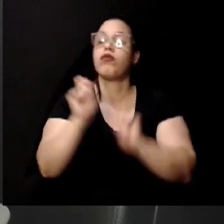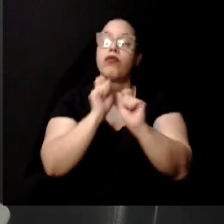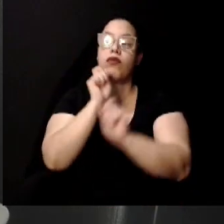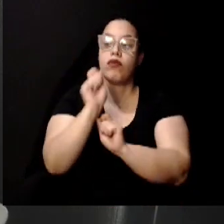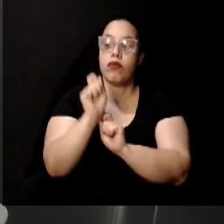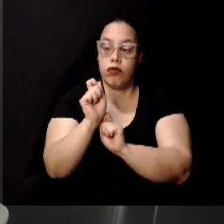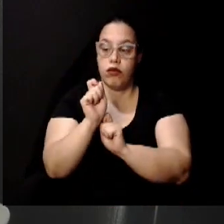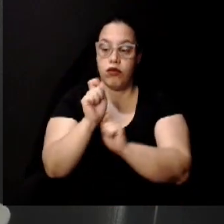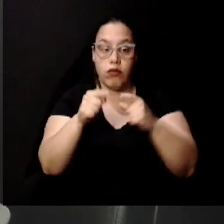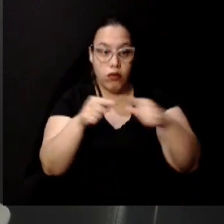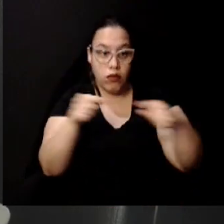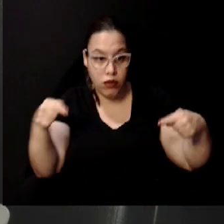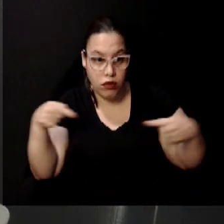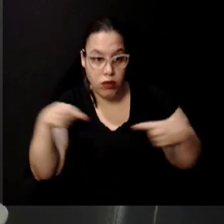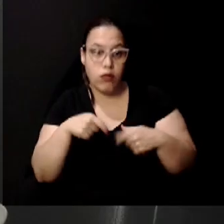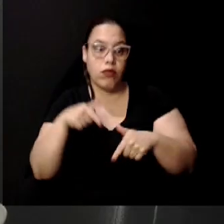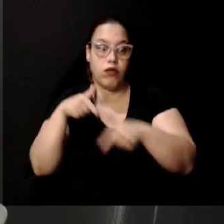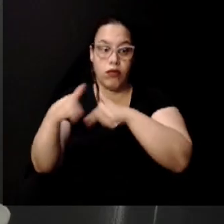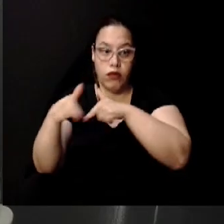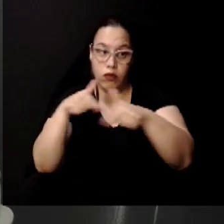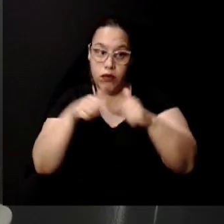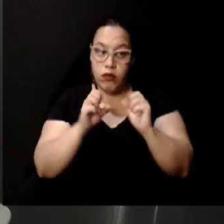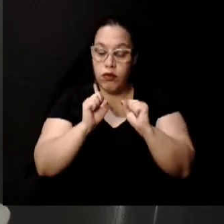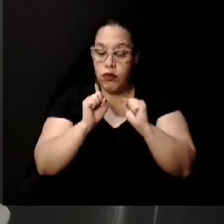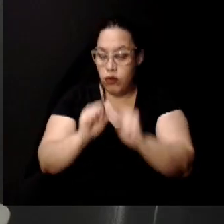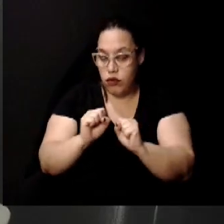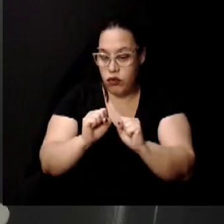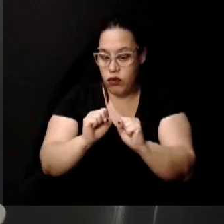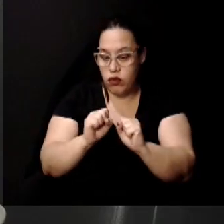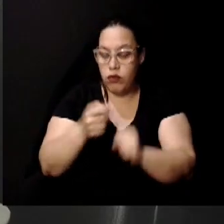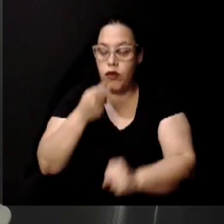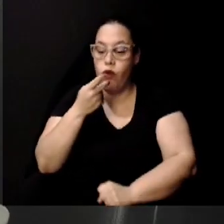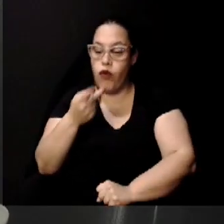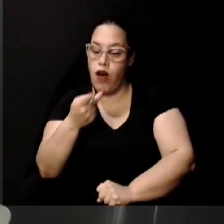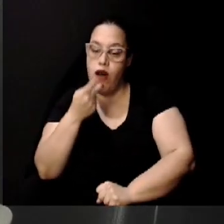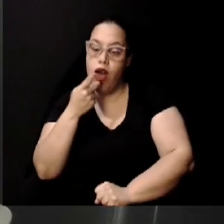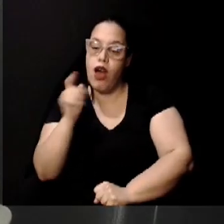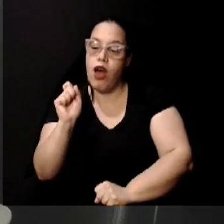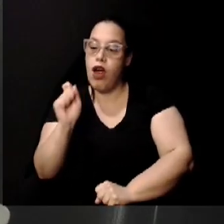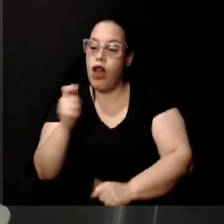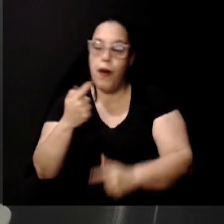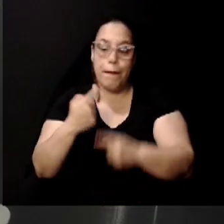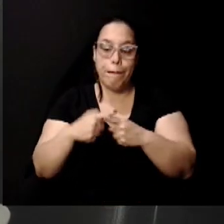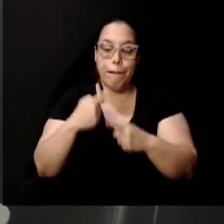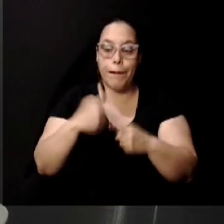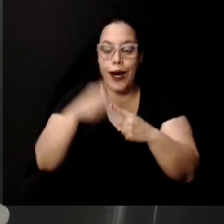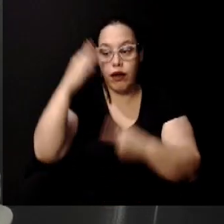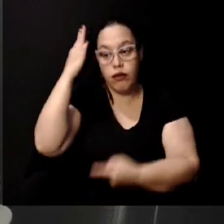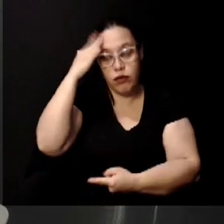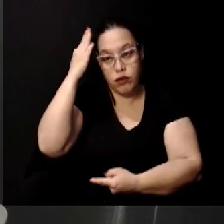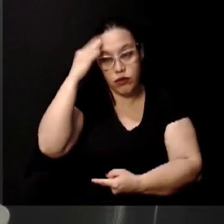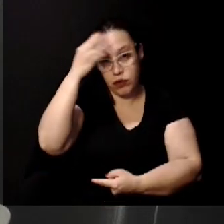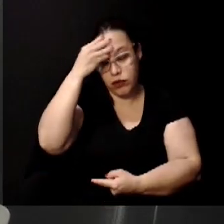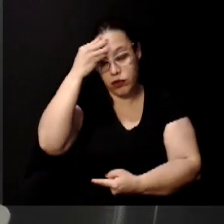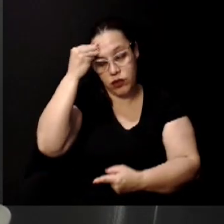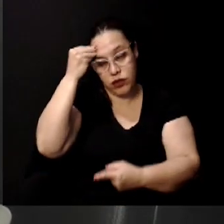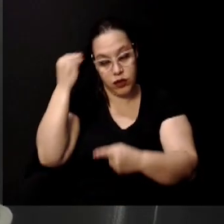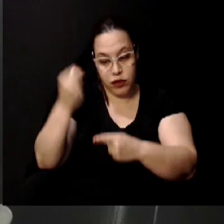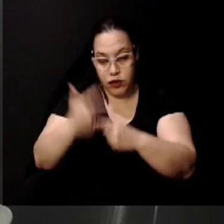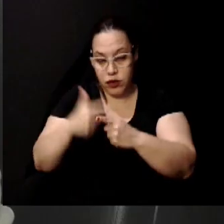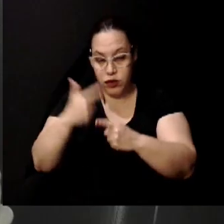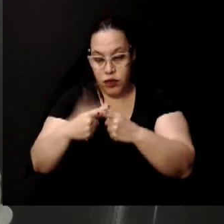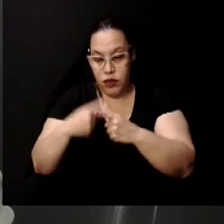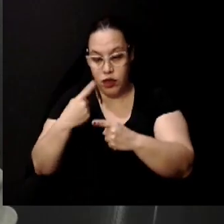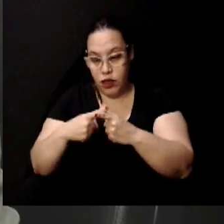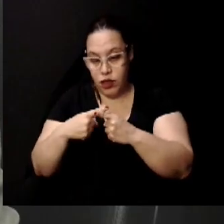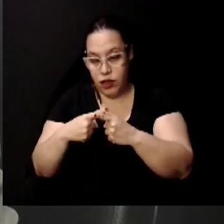espaço para que os trabalhadores possam relatar, porque quem sabe os problemas é quem está no cotidiano. Sim.